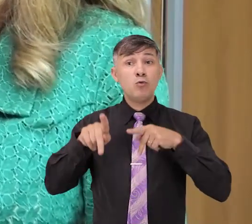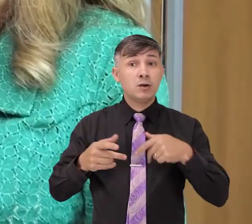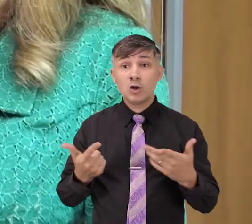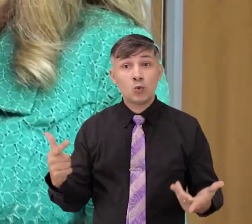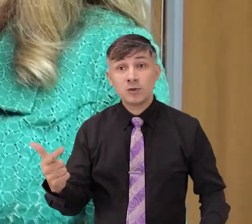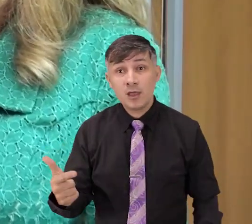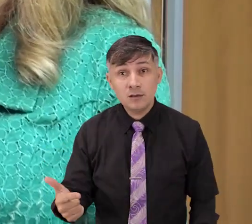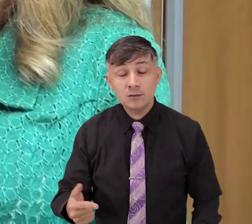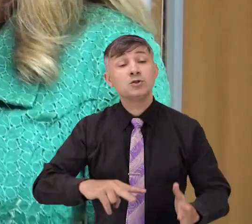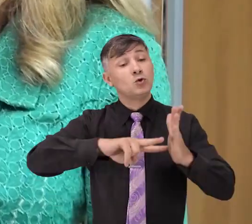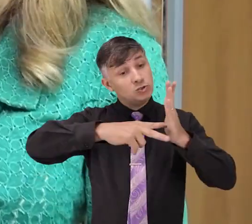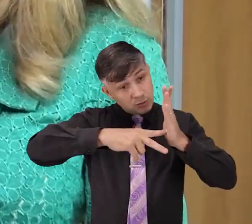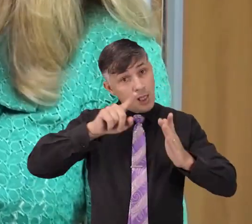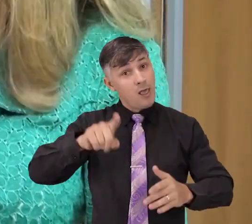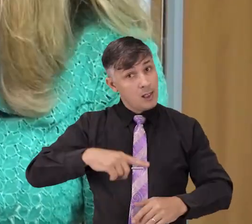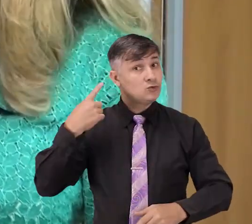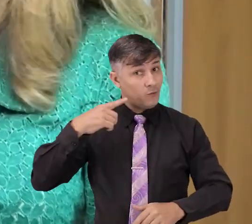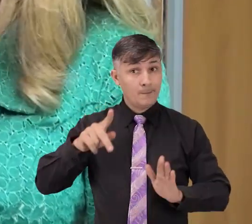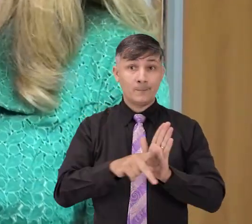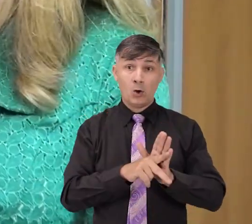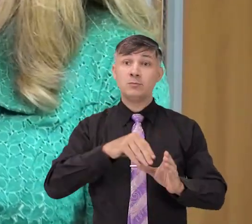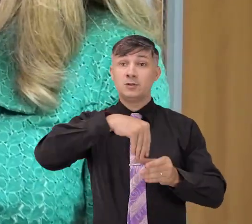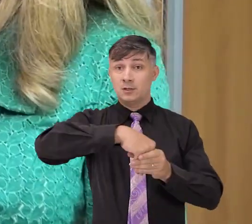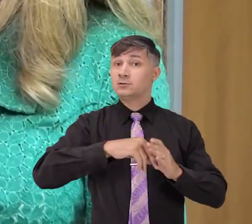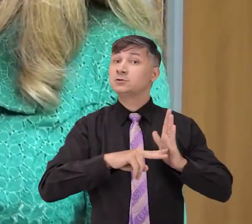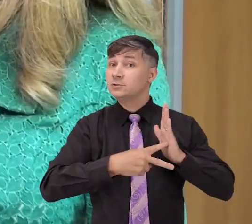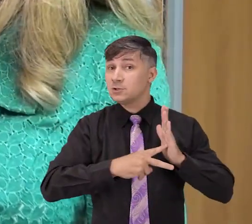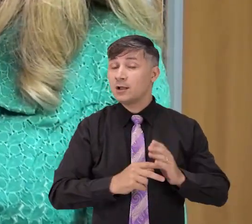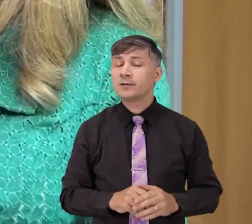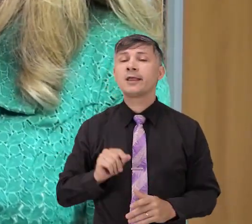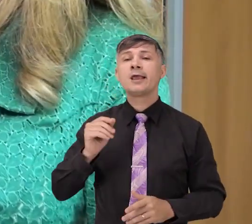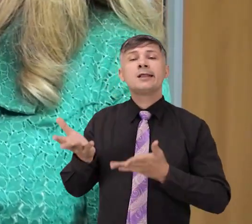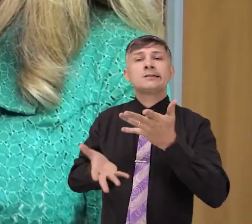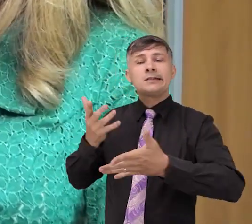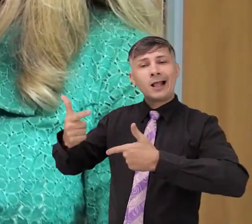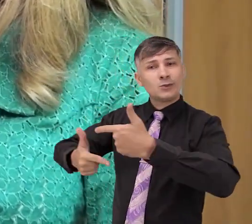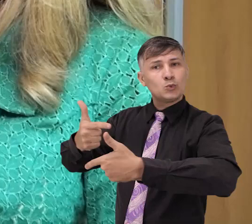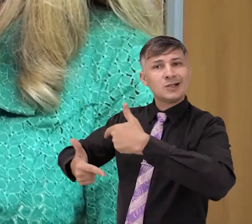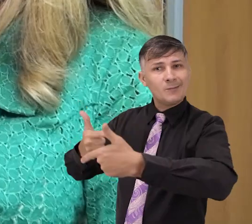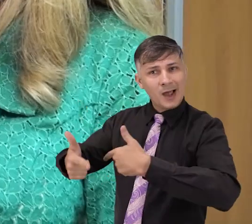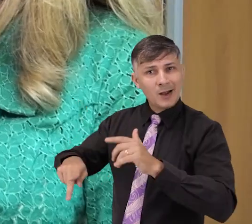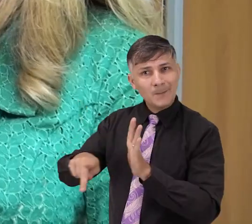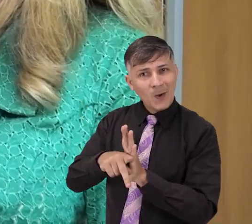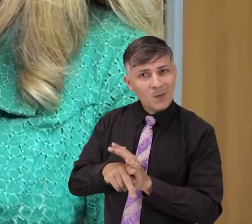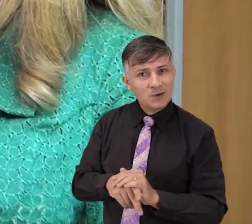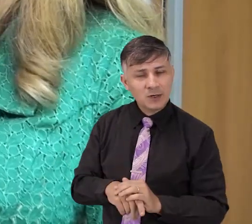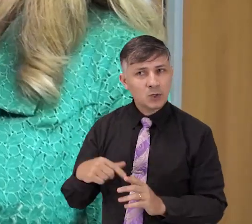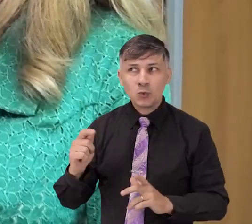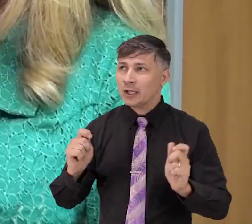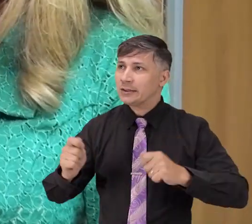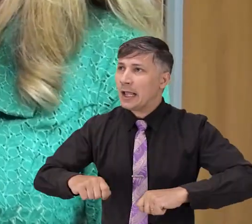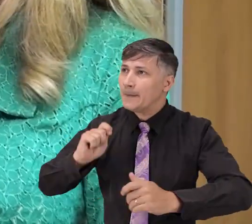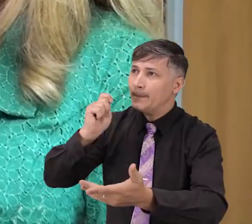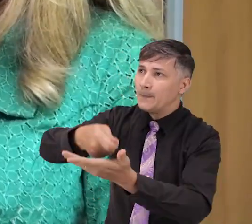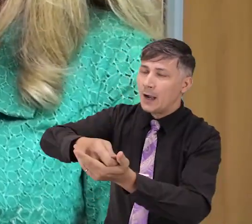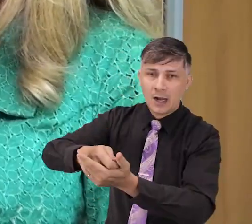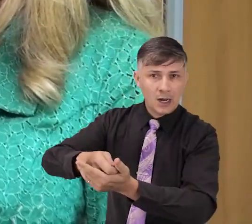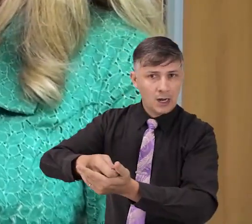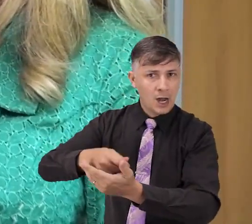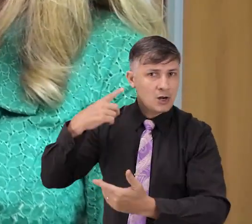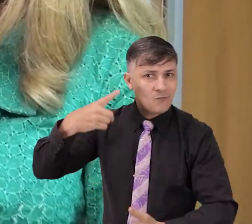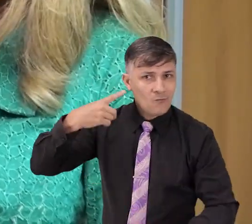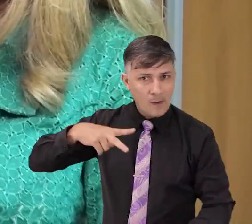pública. Quem atende os trabalhadores que não têm condições de